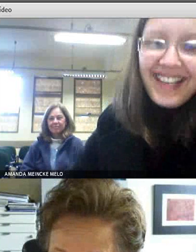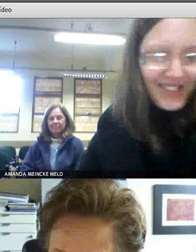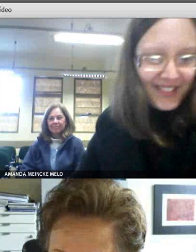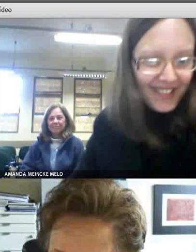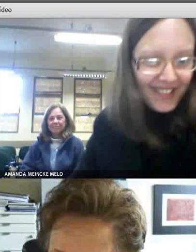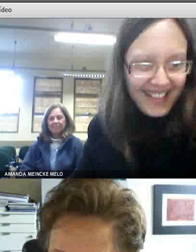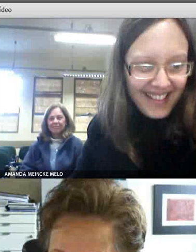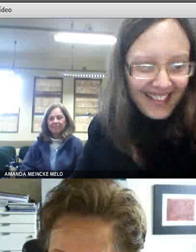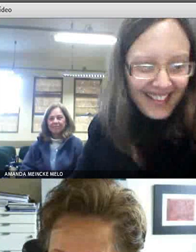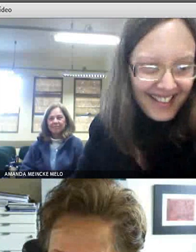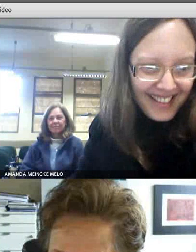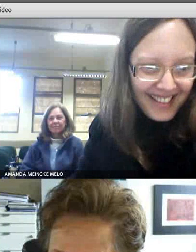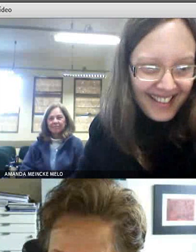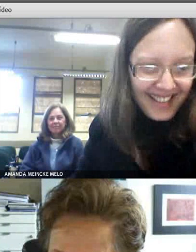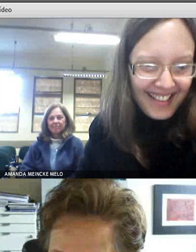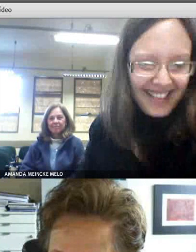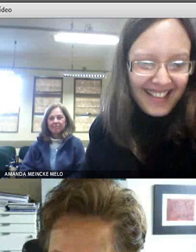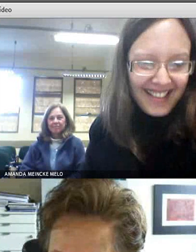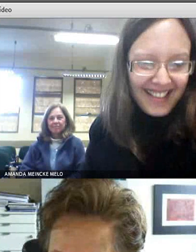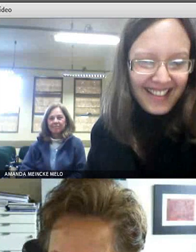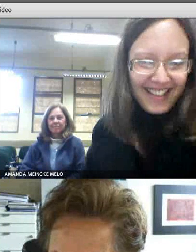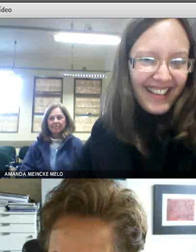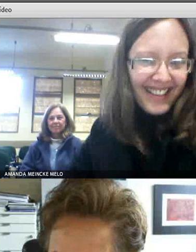Fizeram uma transmissão do Rio de Janeiro